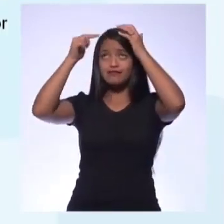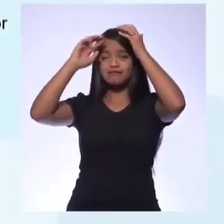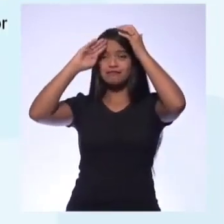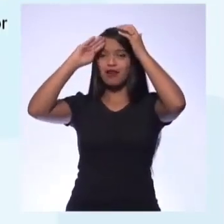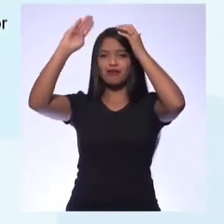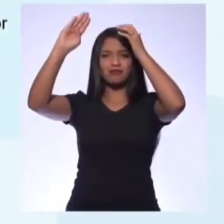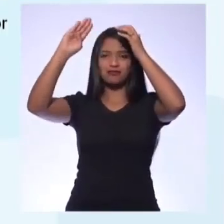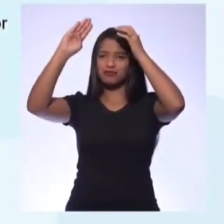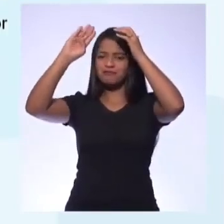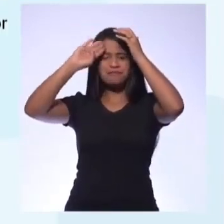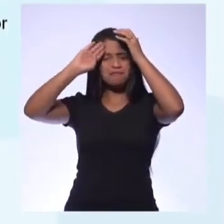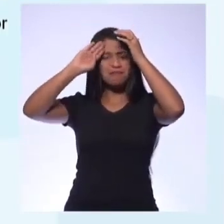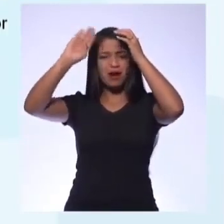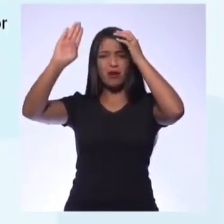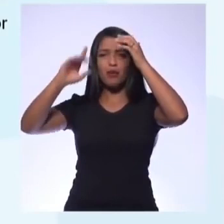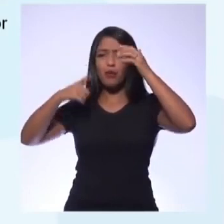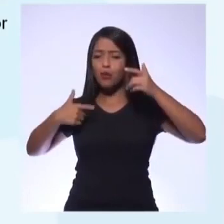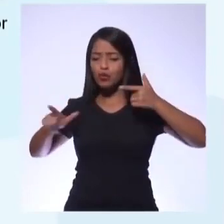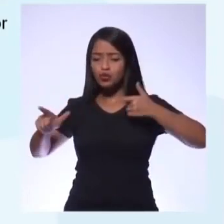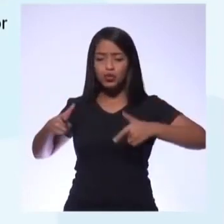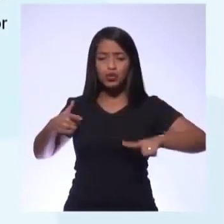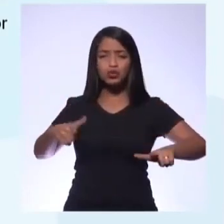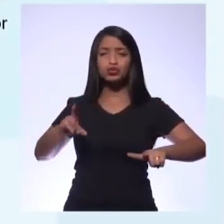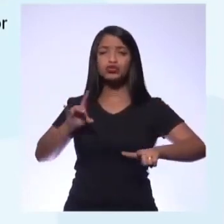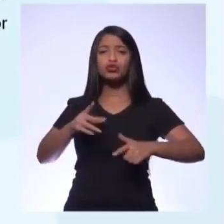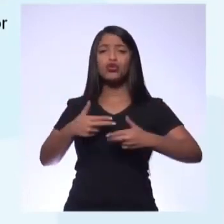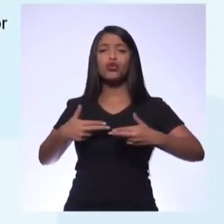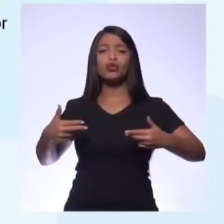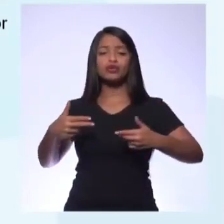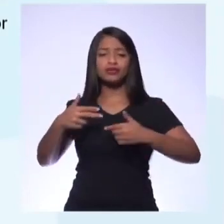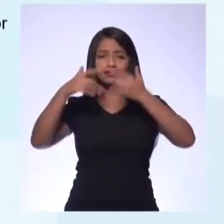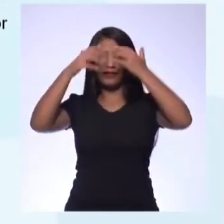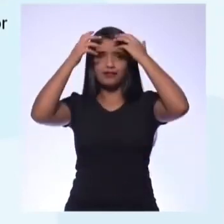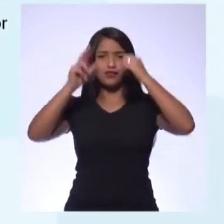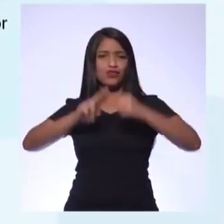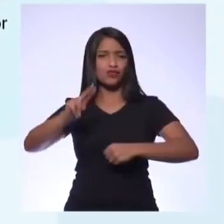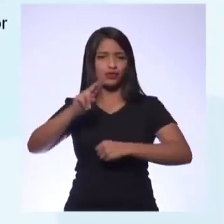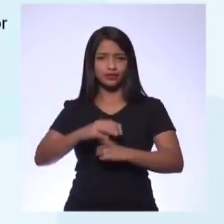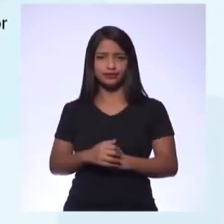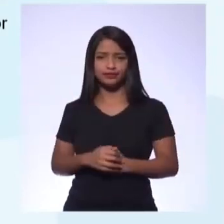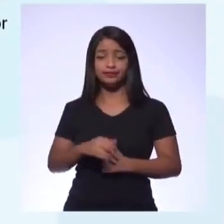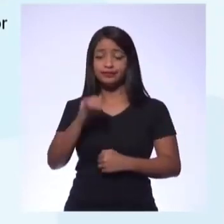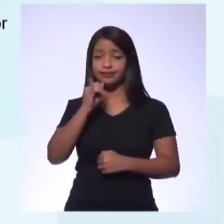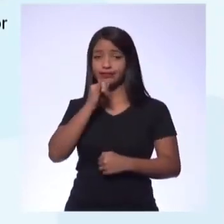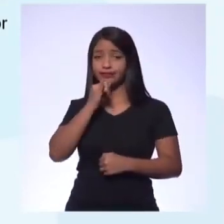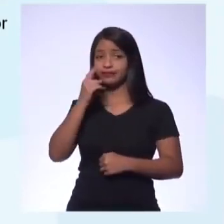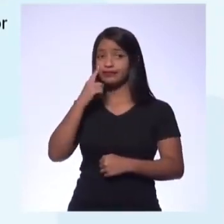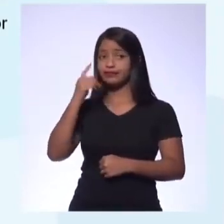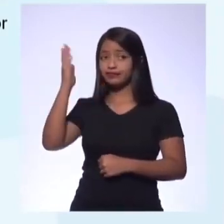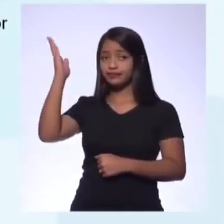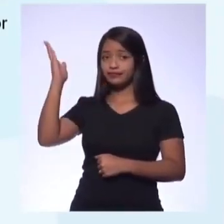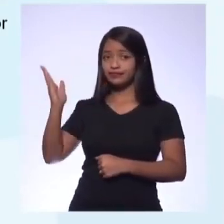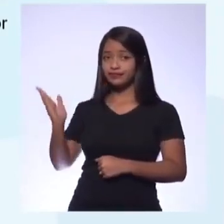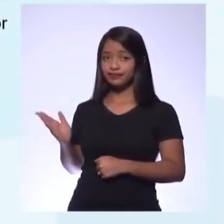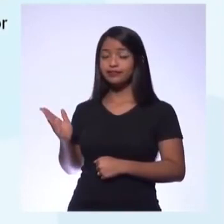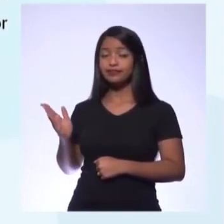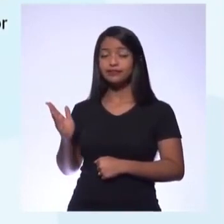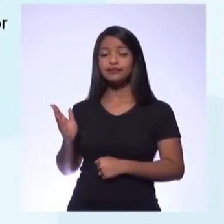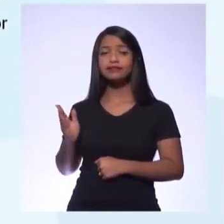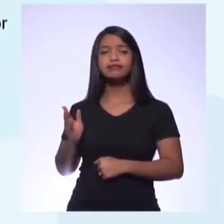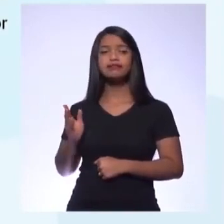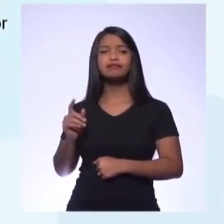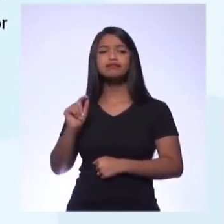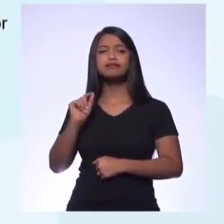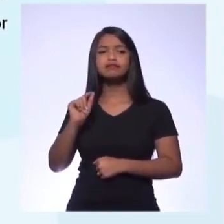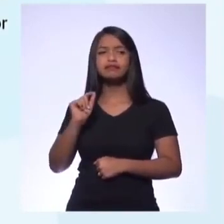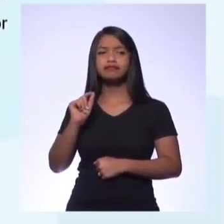cérebro utiliza. Se você vê aí na figura o bulbo olfativo, né? É praticamente aí que a gente vai sentir